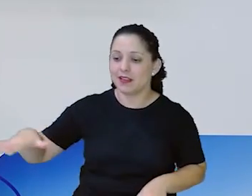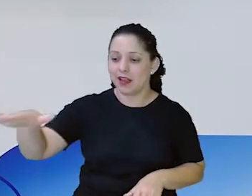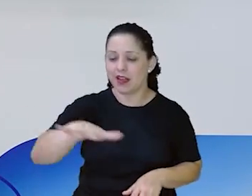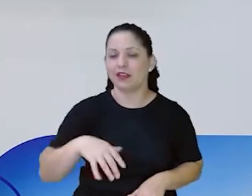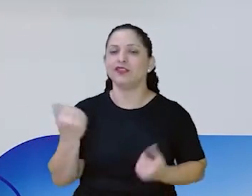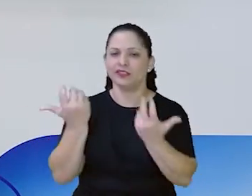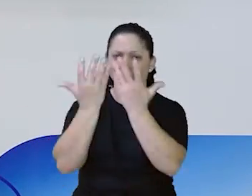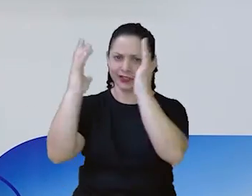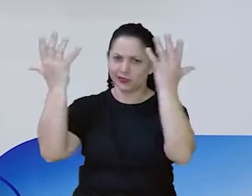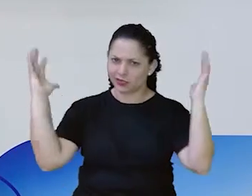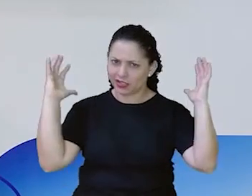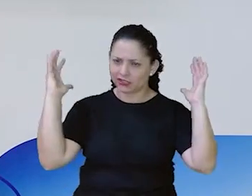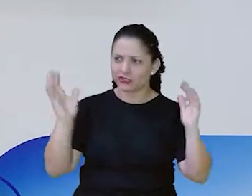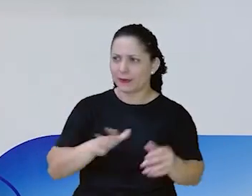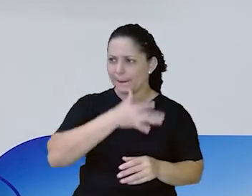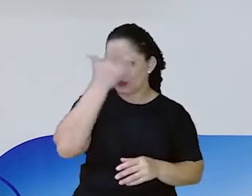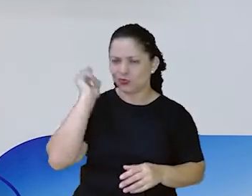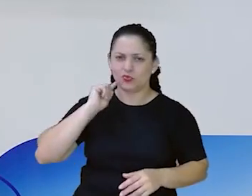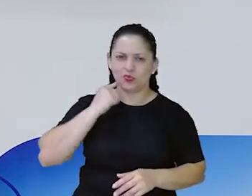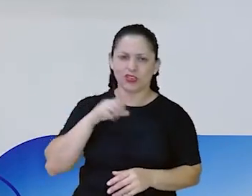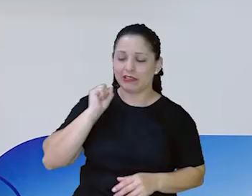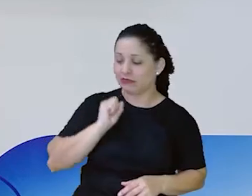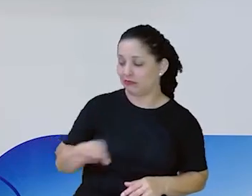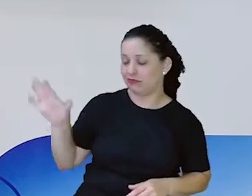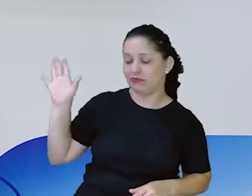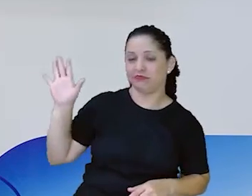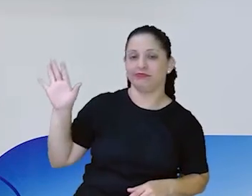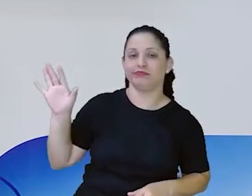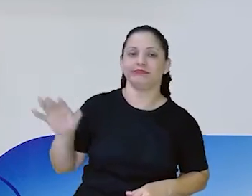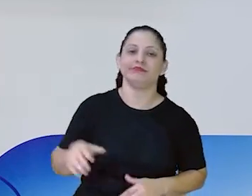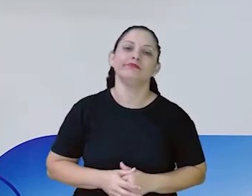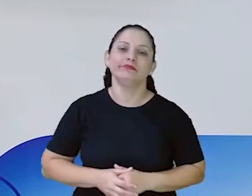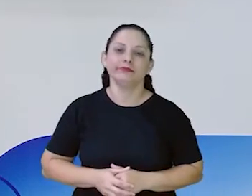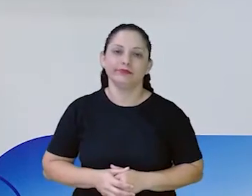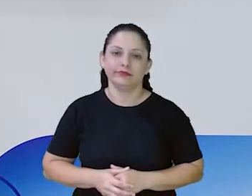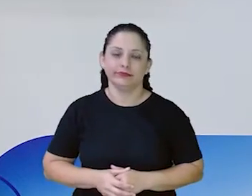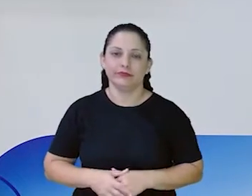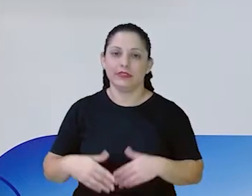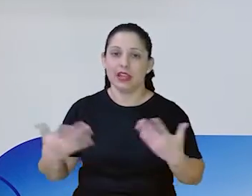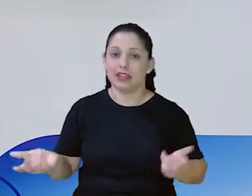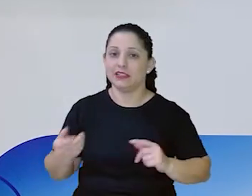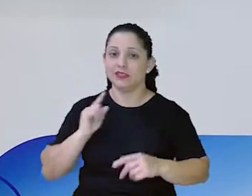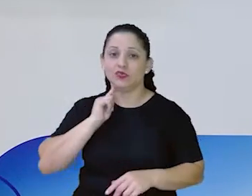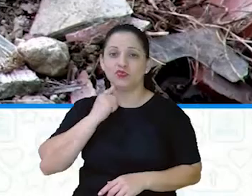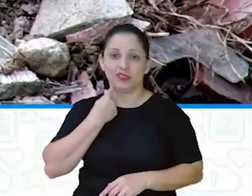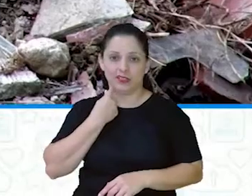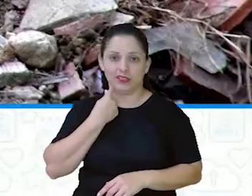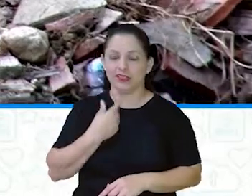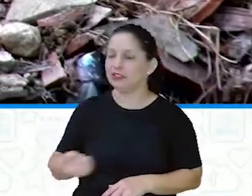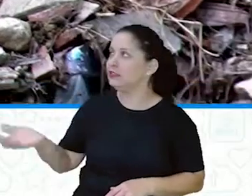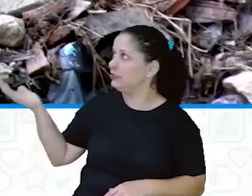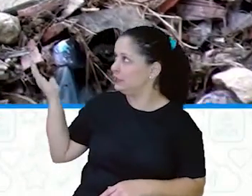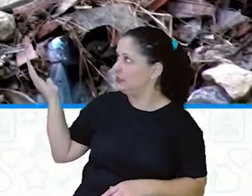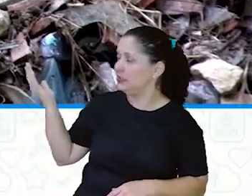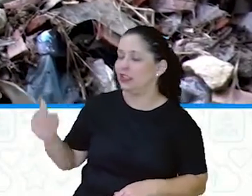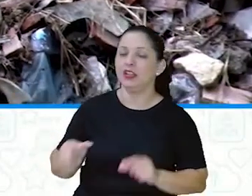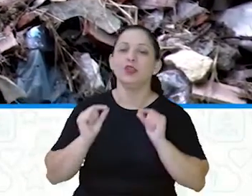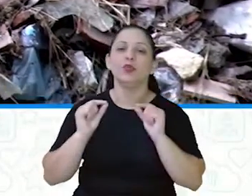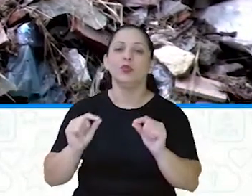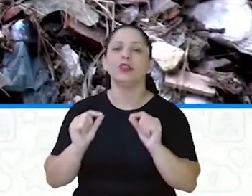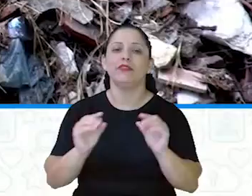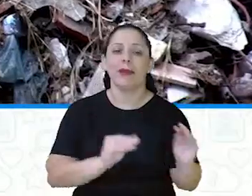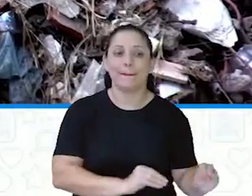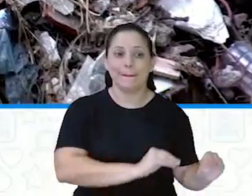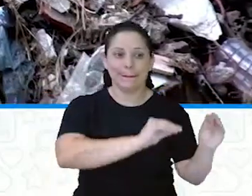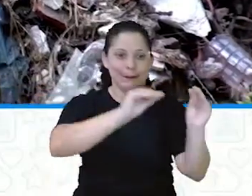na natureza. As pessoas também fazem isso. E aí, claro, esse lixo, esse resíduo que está ali, ele vai ser transportado,